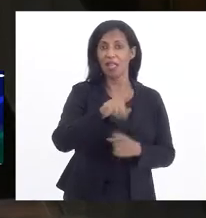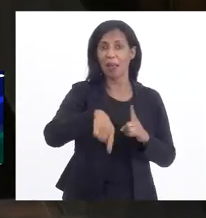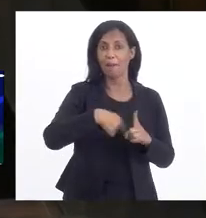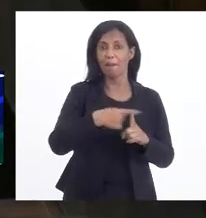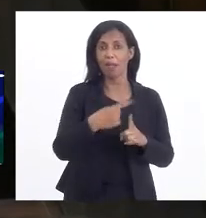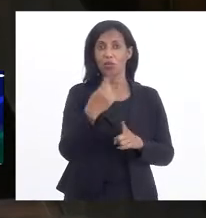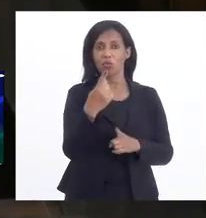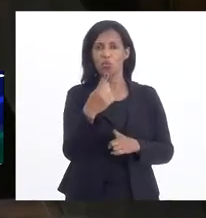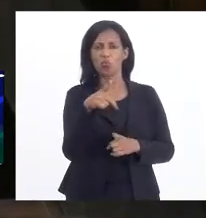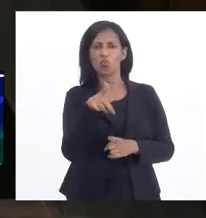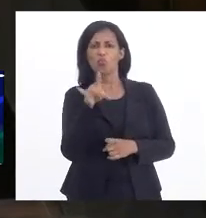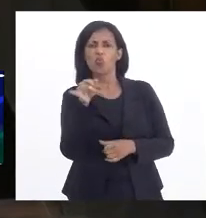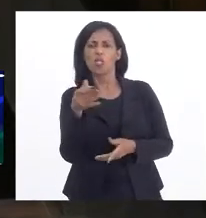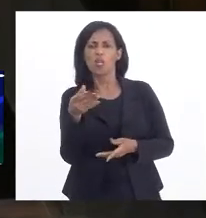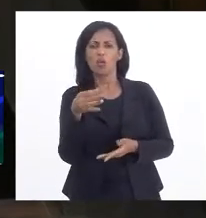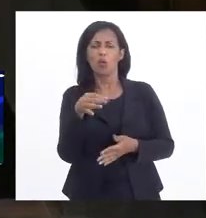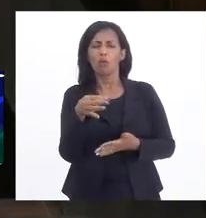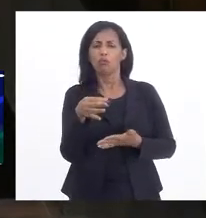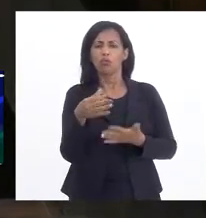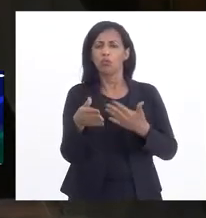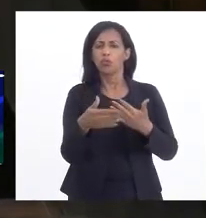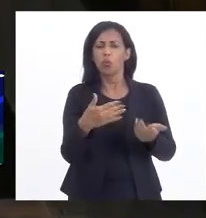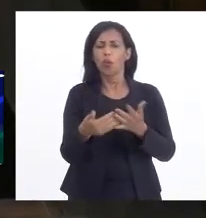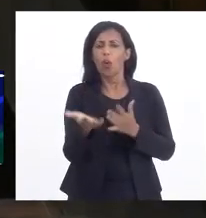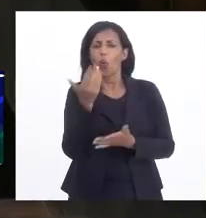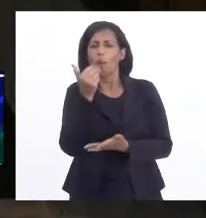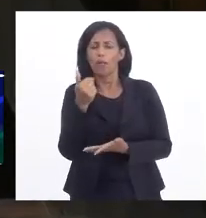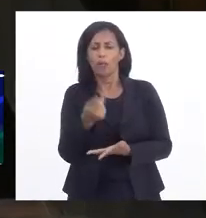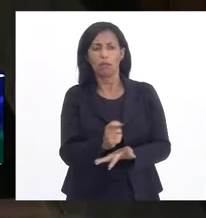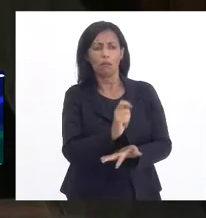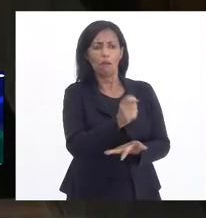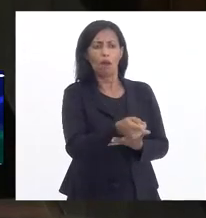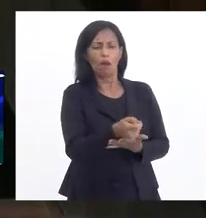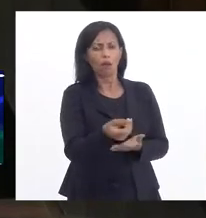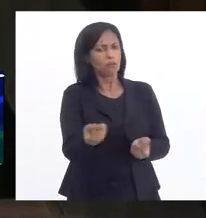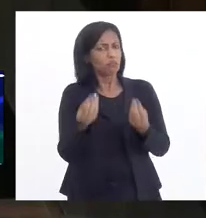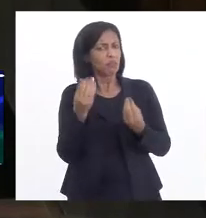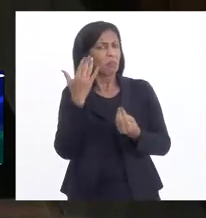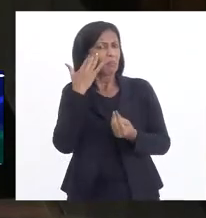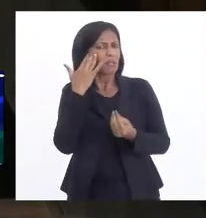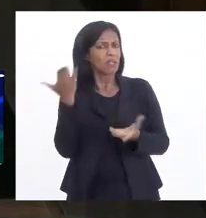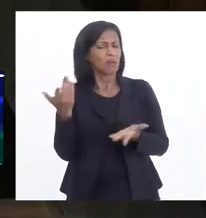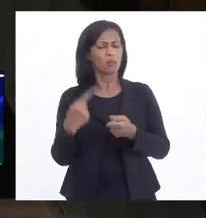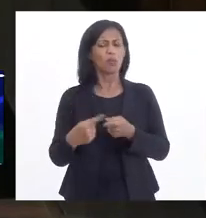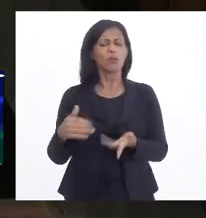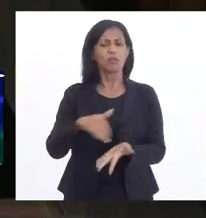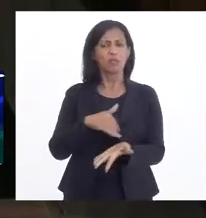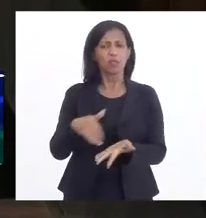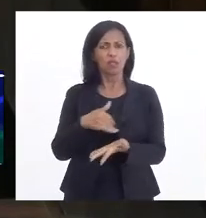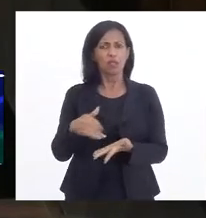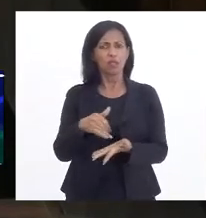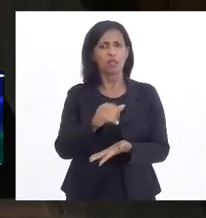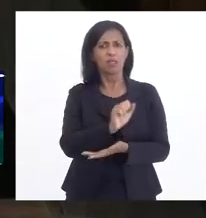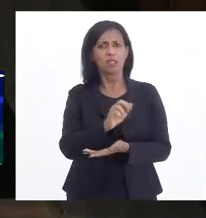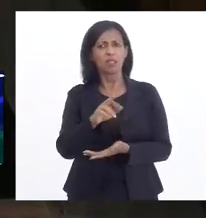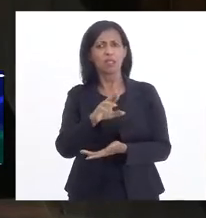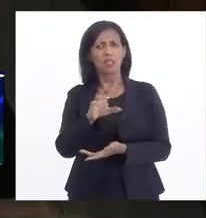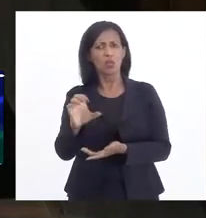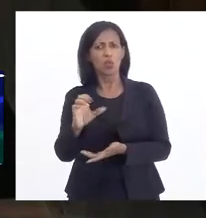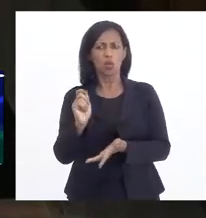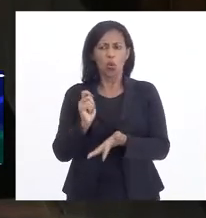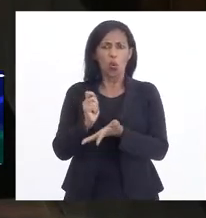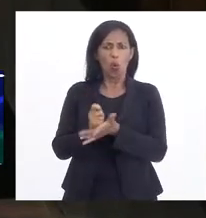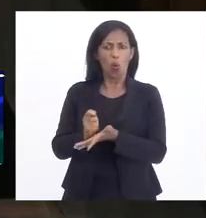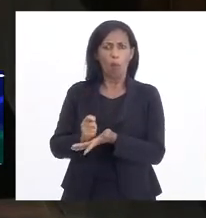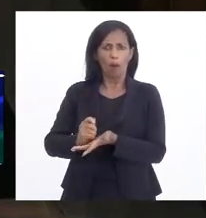1 quilo de alimento não perecível. Então, não dá para entender por que a Secretaria de Educação compra em larga